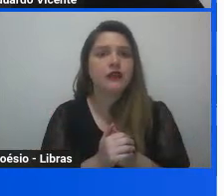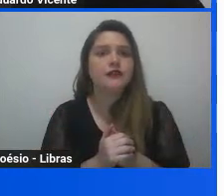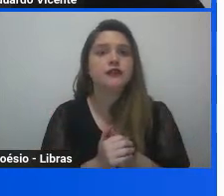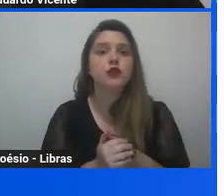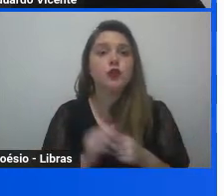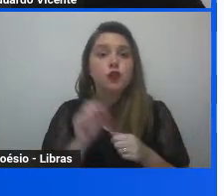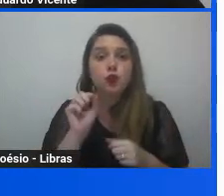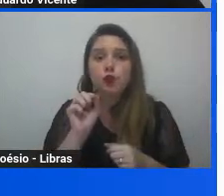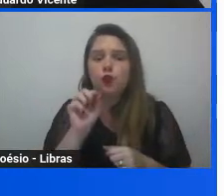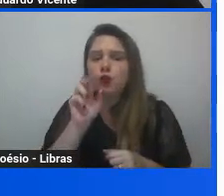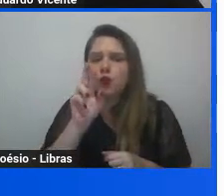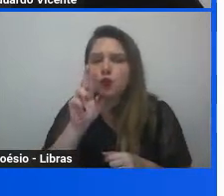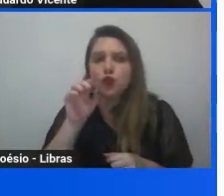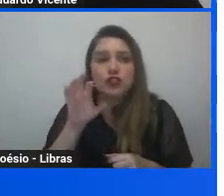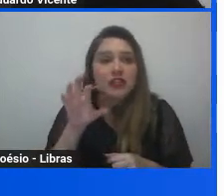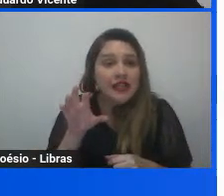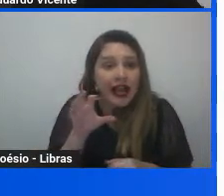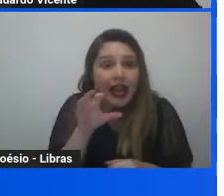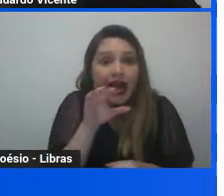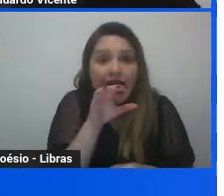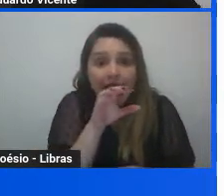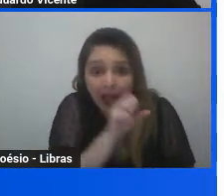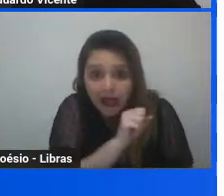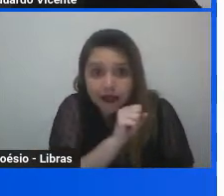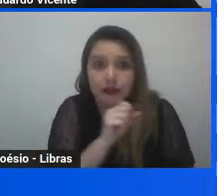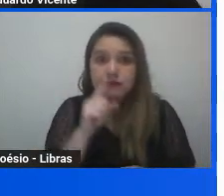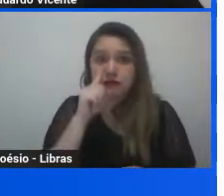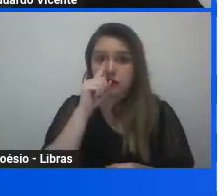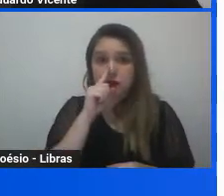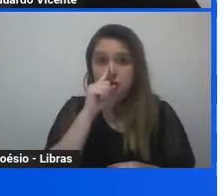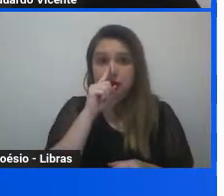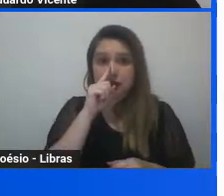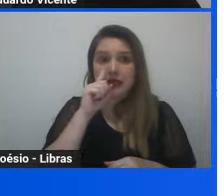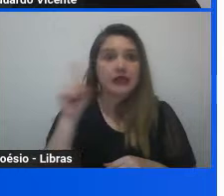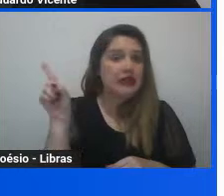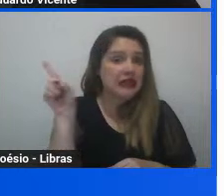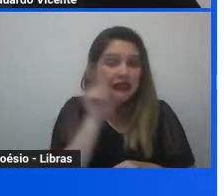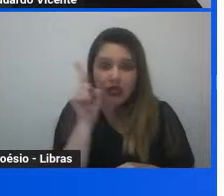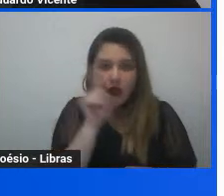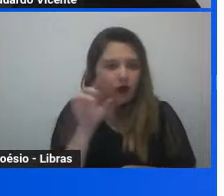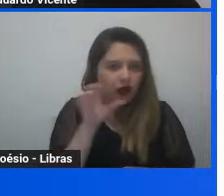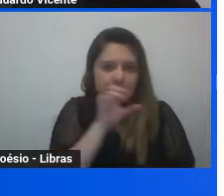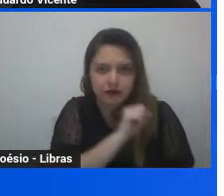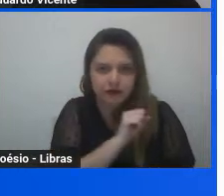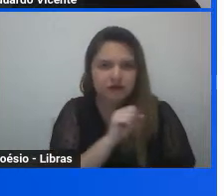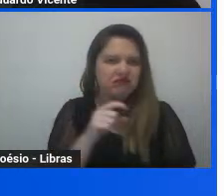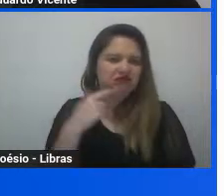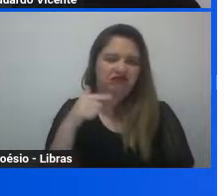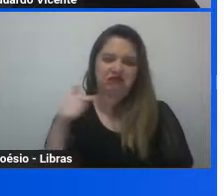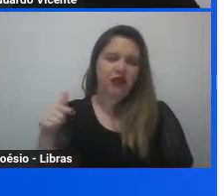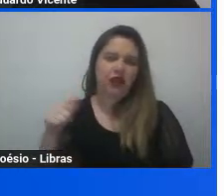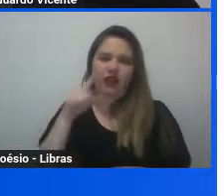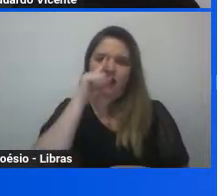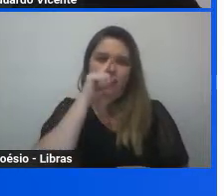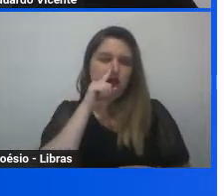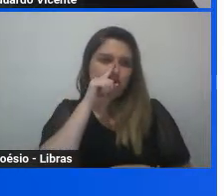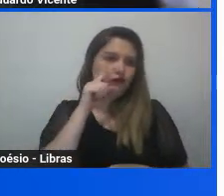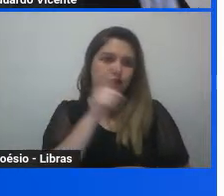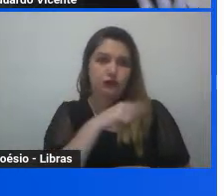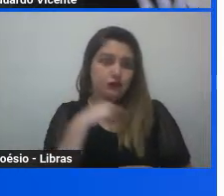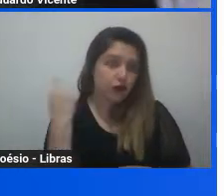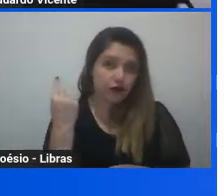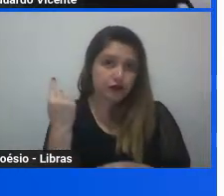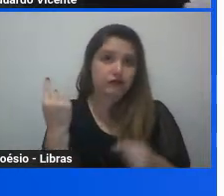Urgência, risco de morte logo após. E não emergencial, não há risco de morte. Então, quando eu